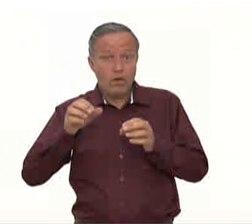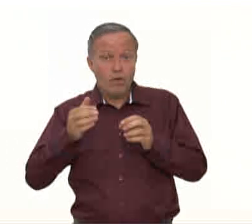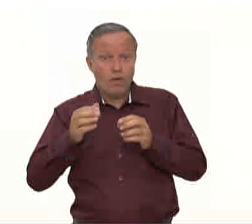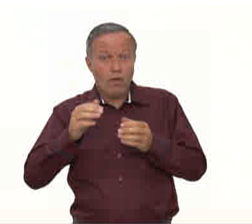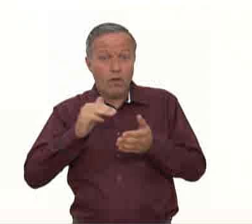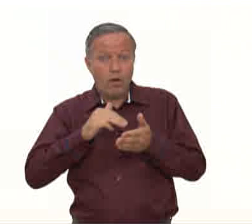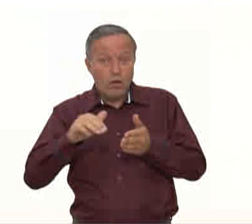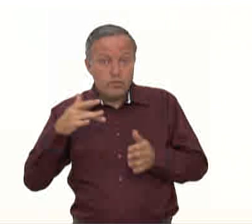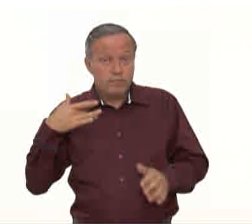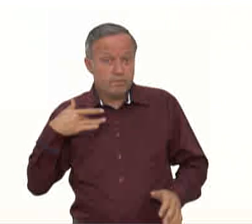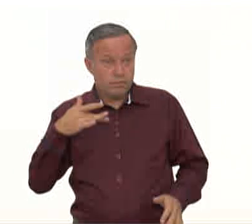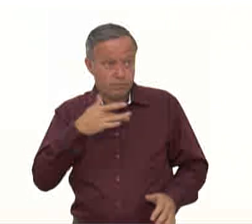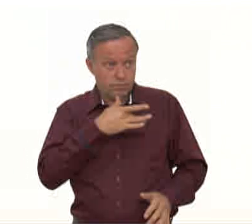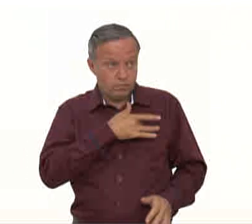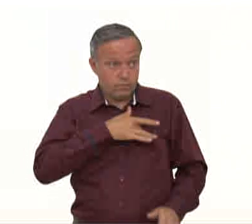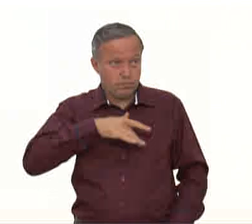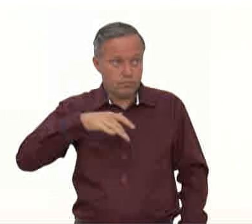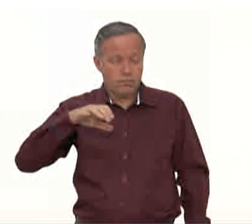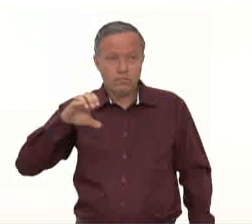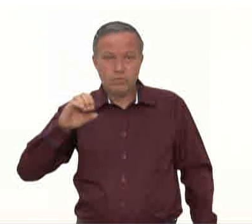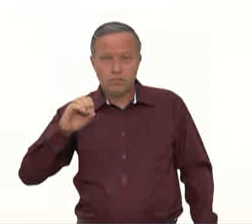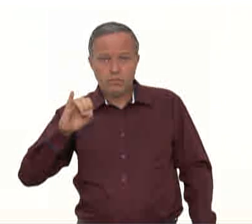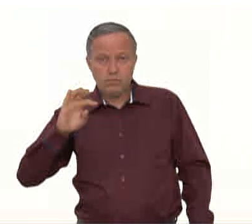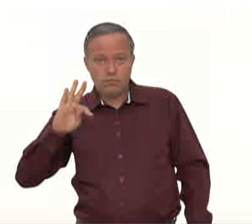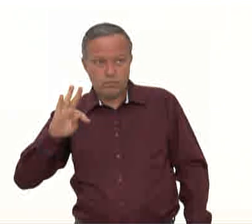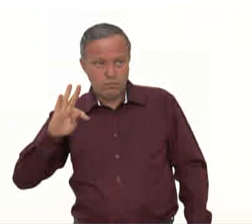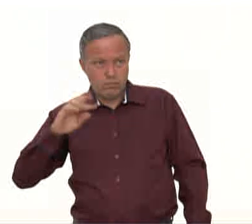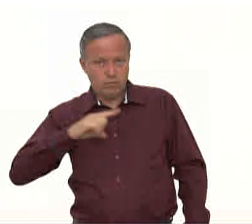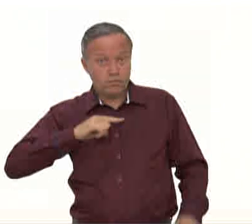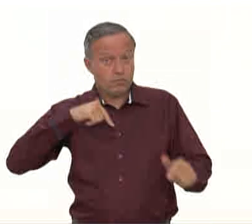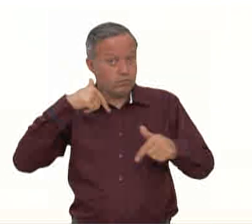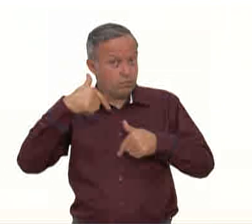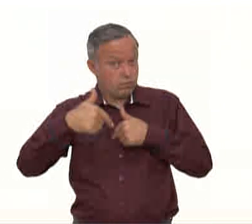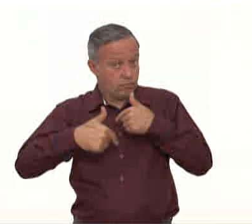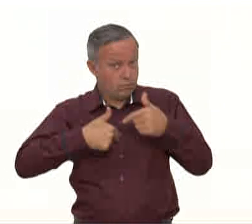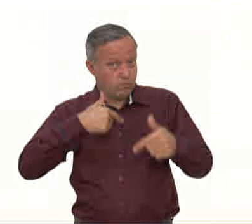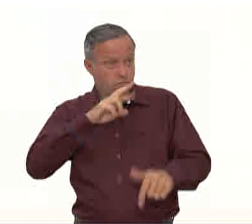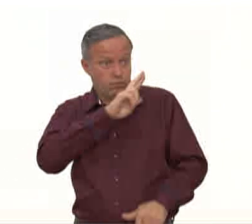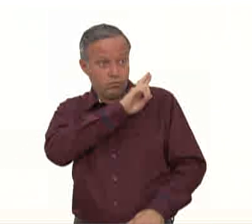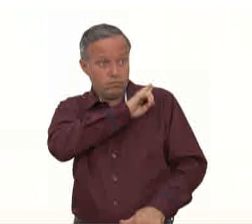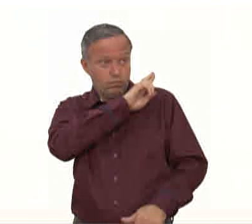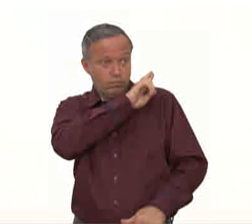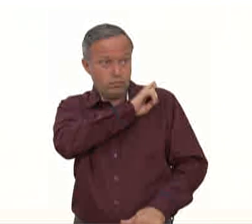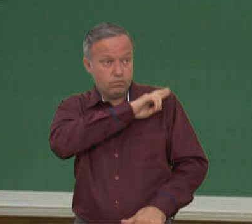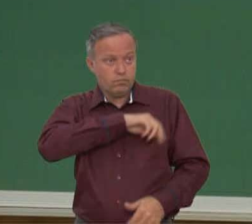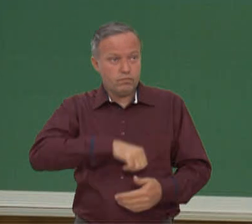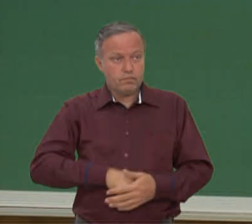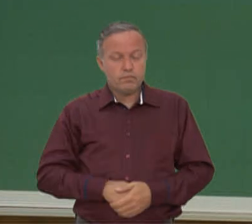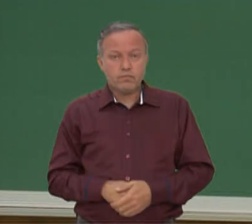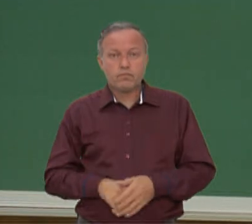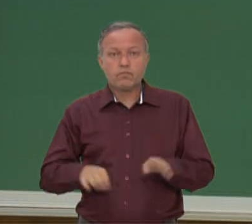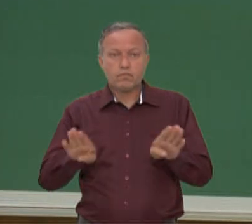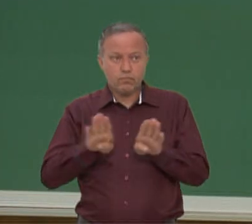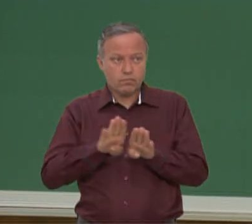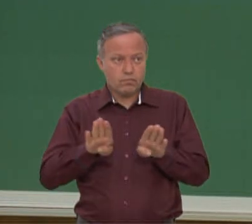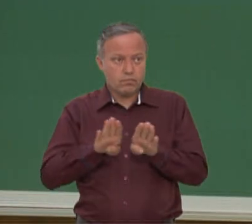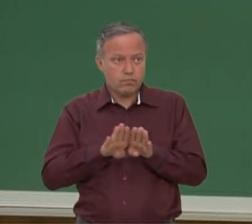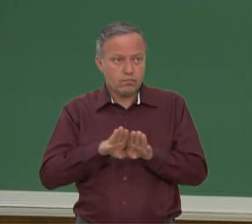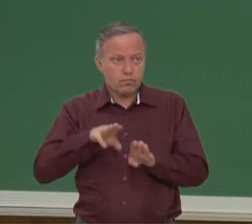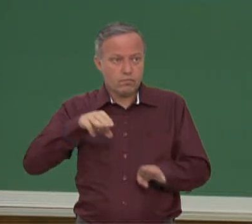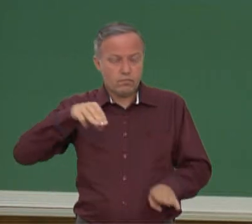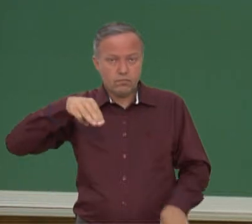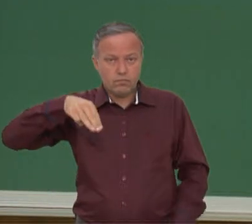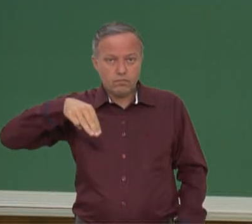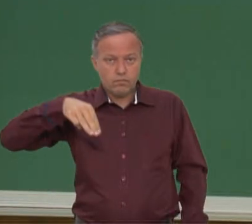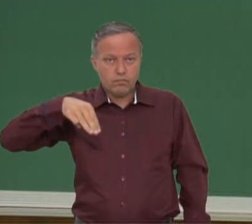OIT, Organização Internacional do Trabalho, Banco Mundial, Fundo Monetário Internacional. Todos esses